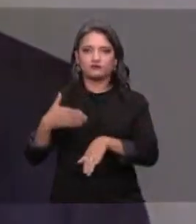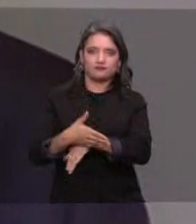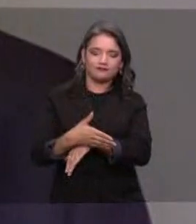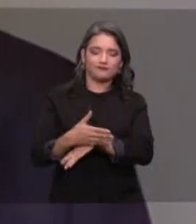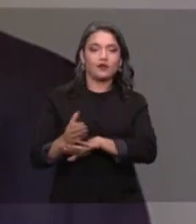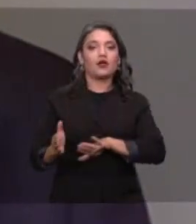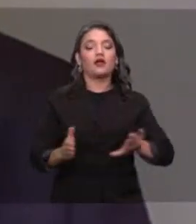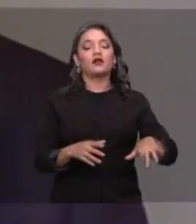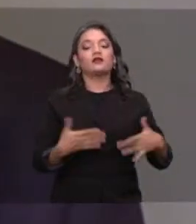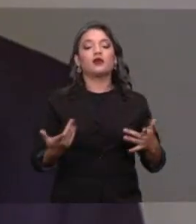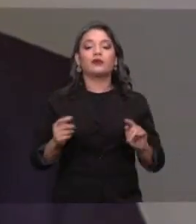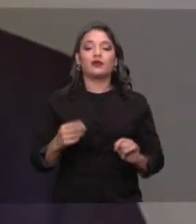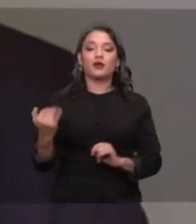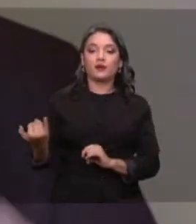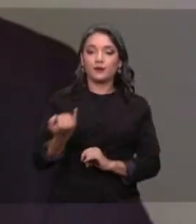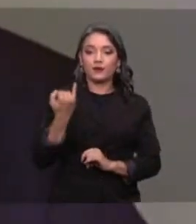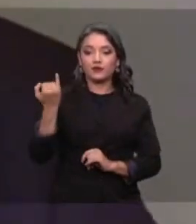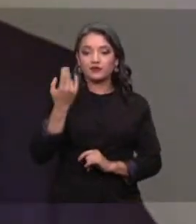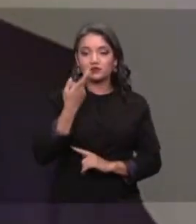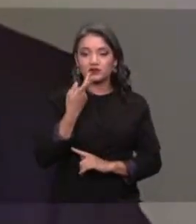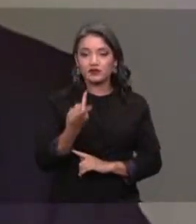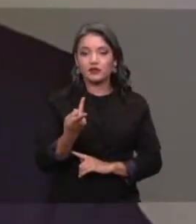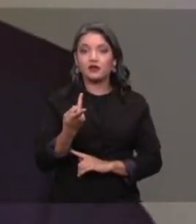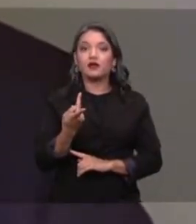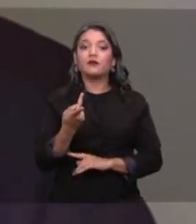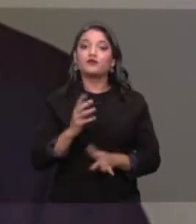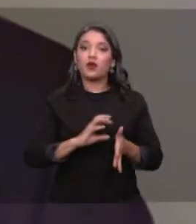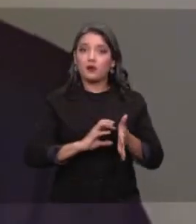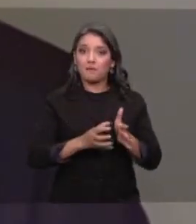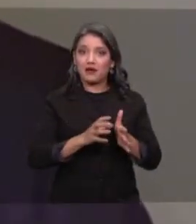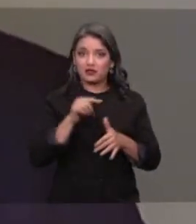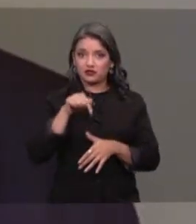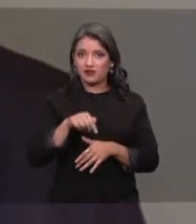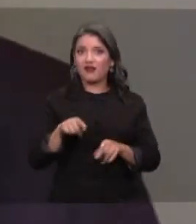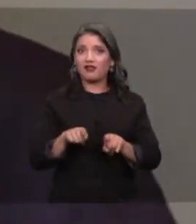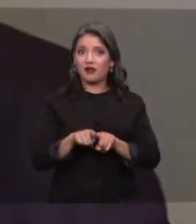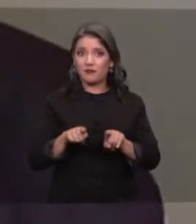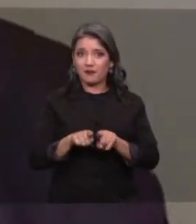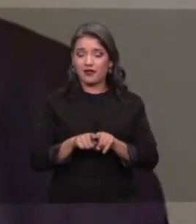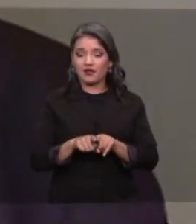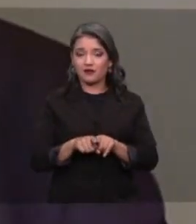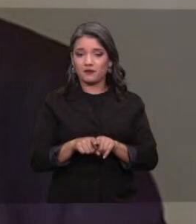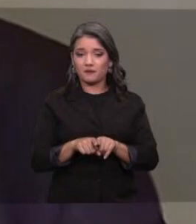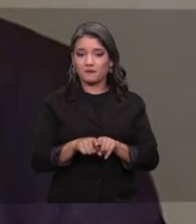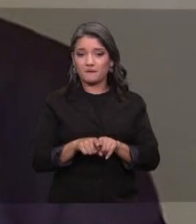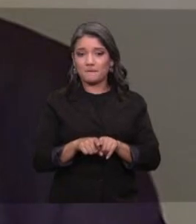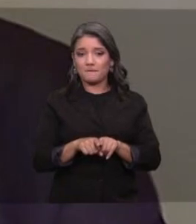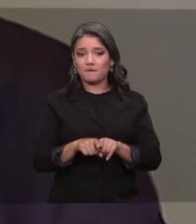é importante enfatizar que também o Podemos, no seu caso, tal como as